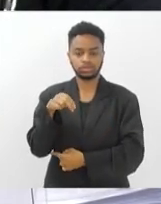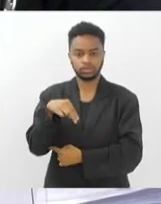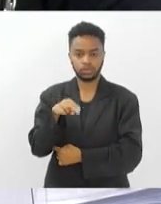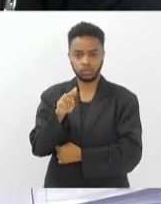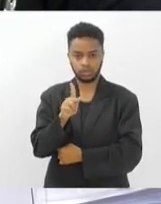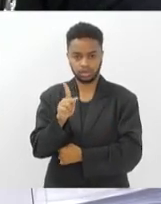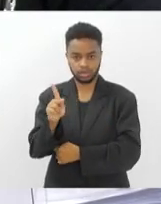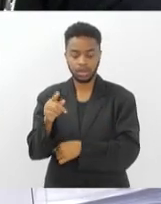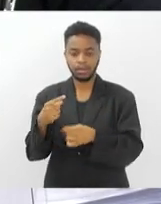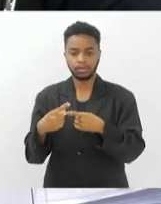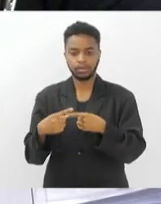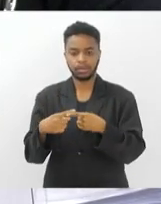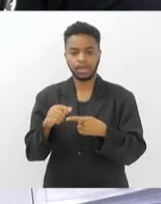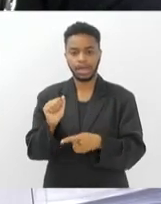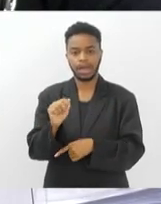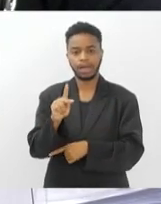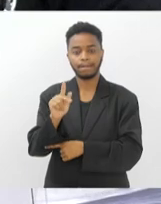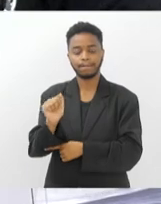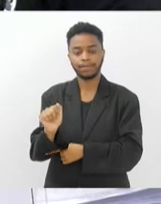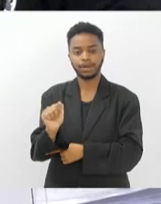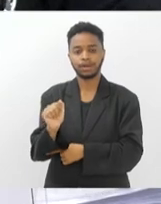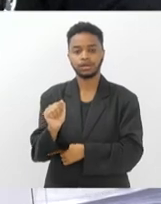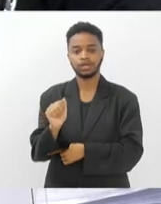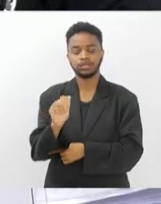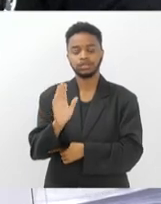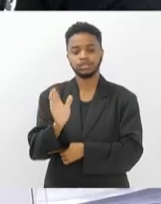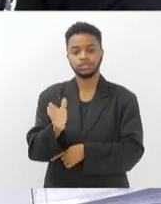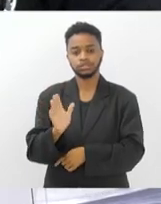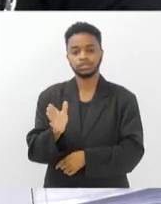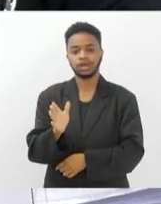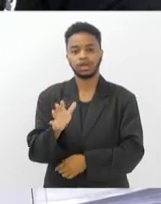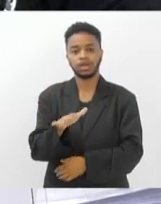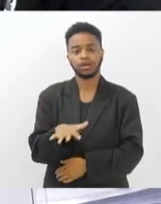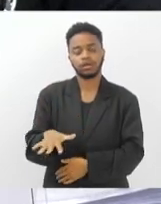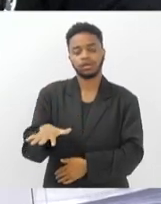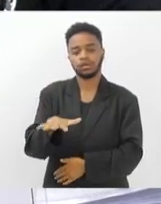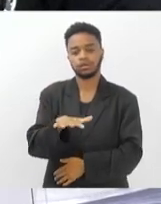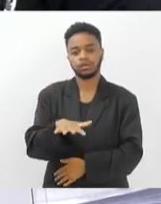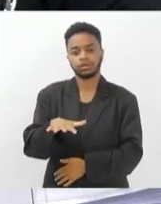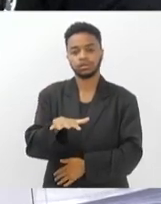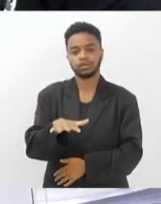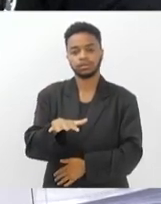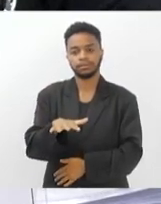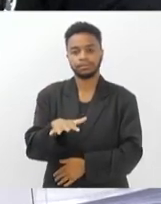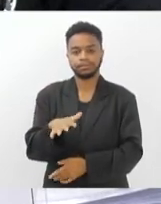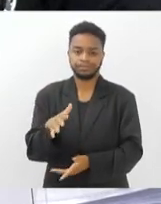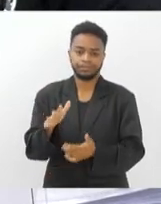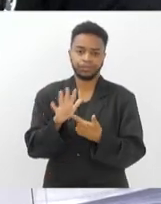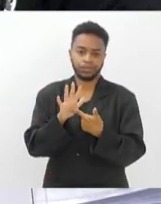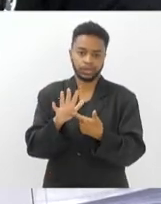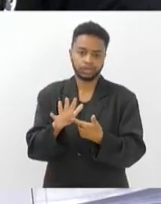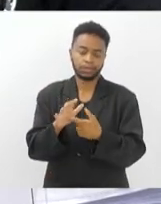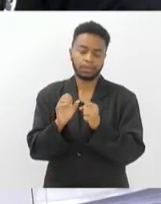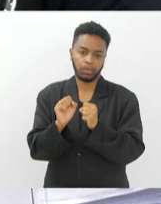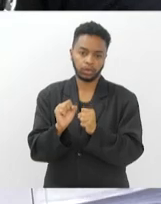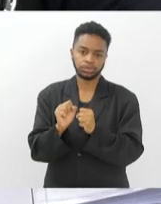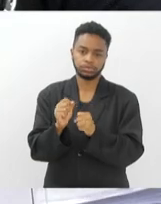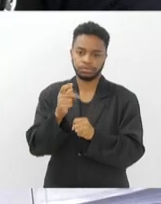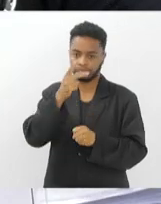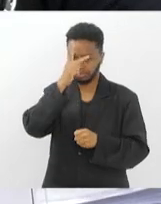APA, como bem disse o deputado Mink, ela já é uma área em que prevê certa ocupação urbana,